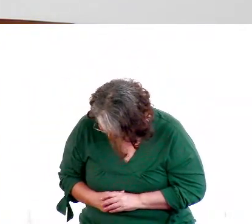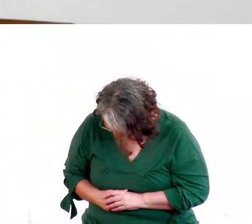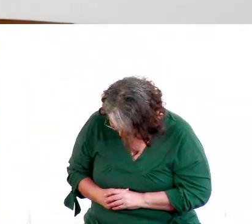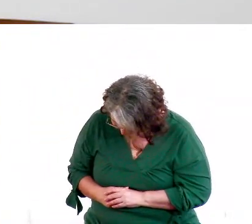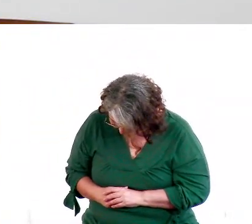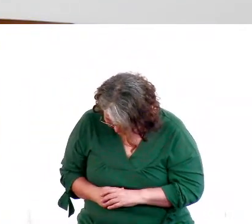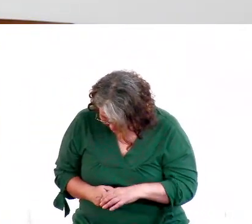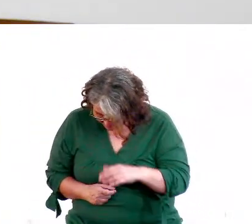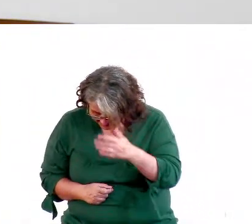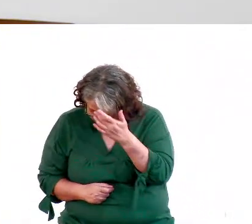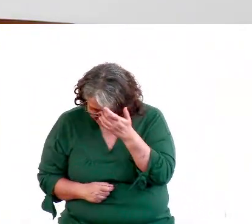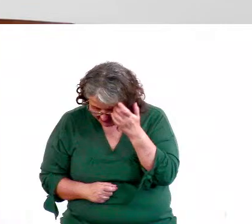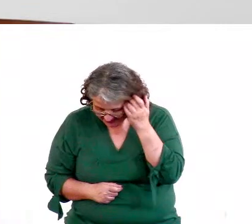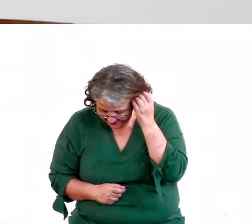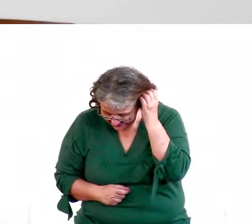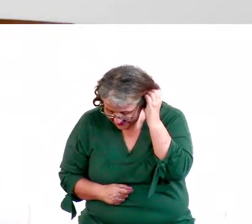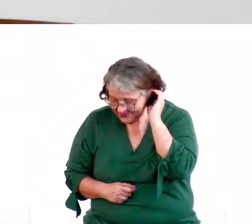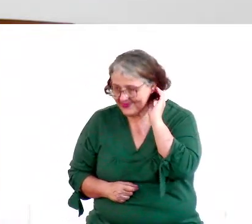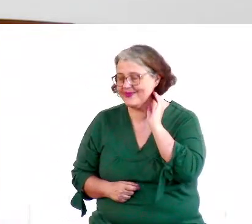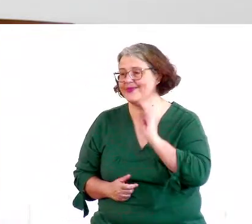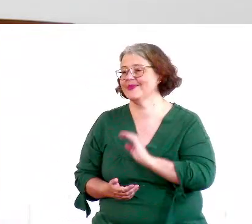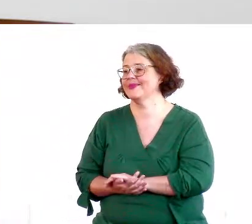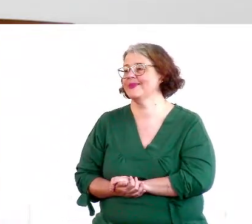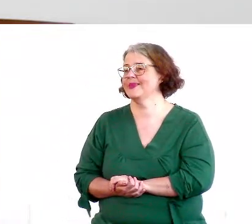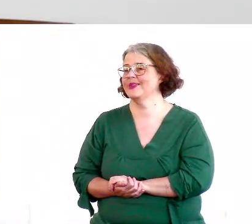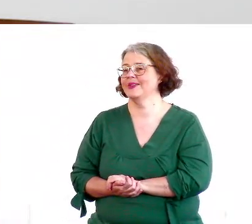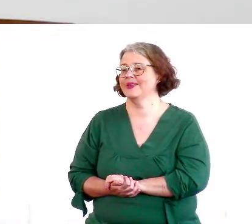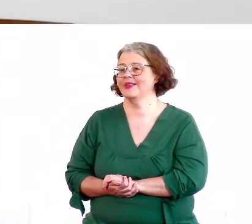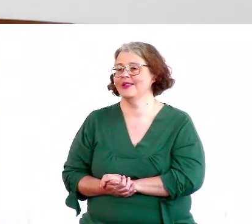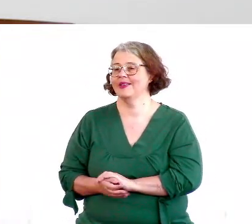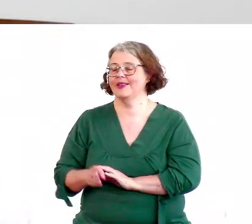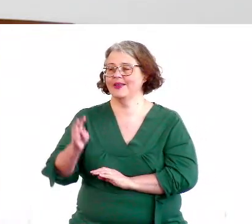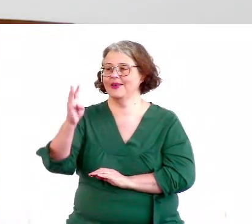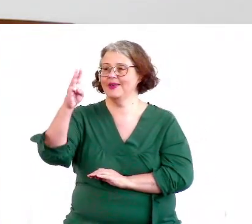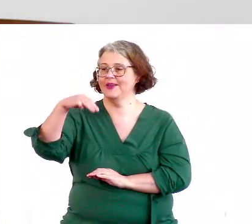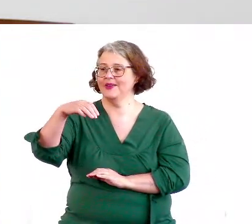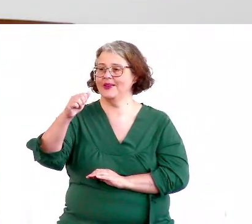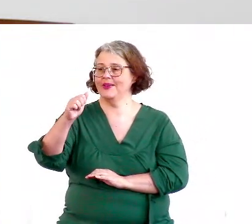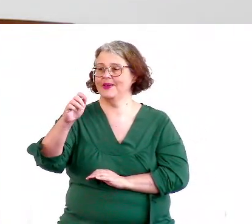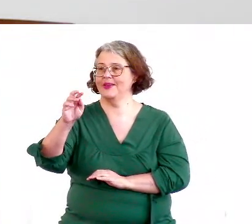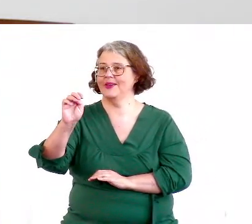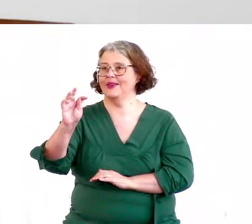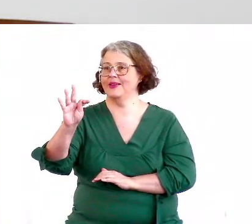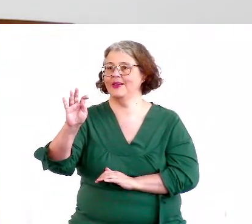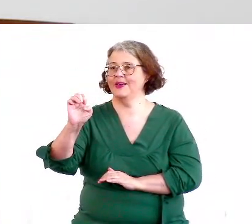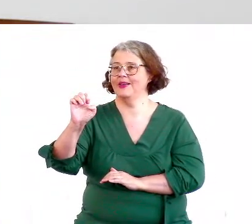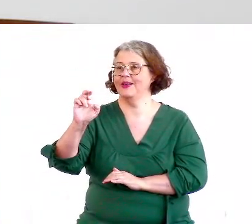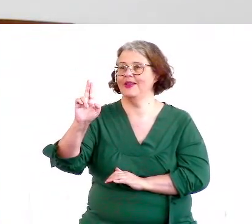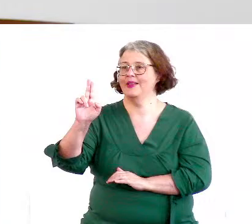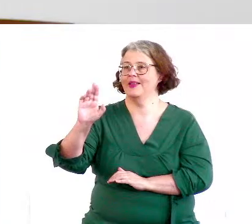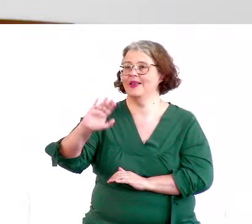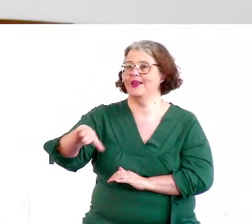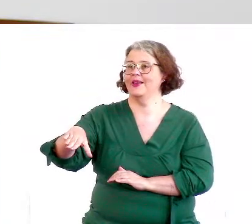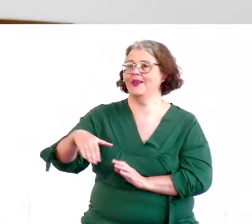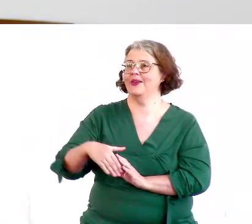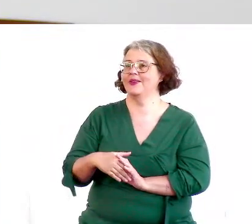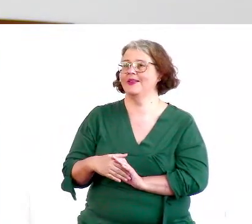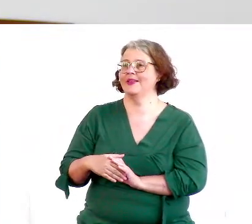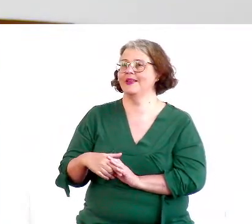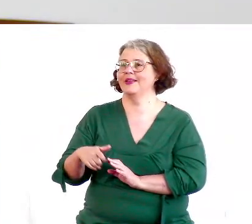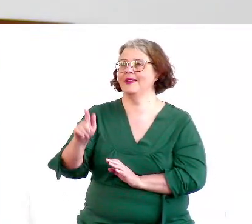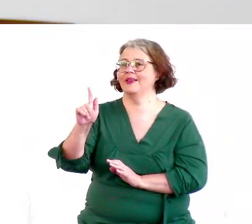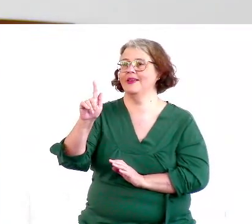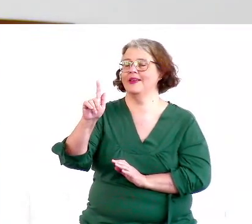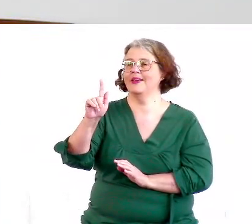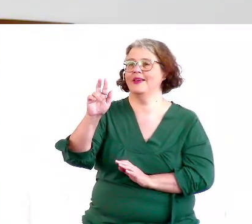Catarina. Bem-vindos sempre. O Mateus, a Graziele e o Murilo também estão conosco pela primeira vez, são da Assembleia em